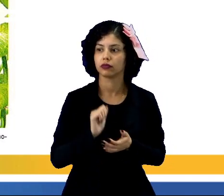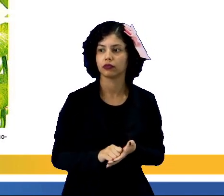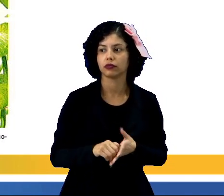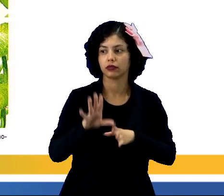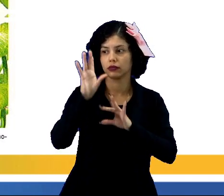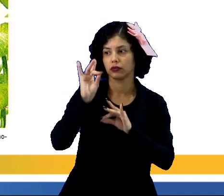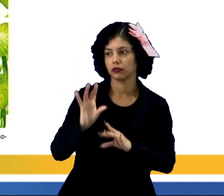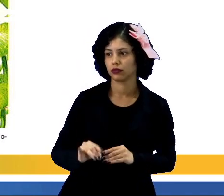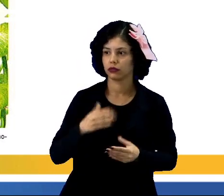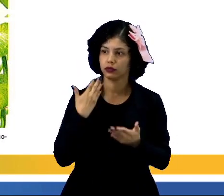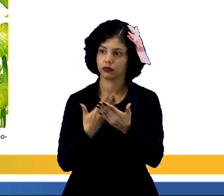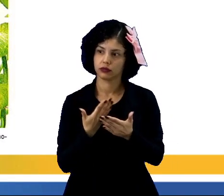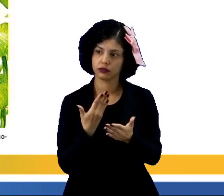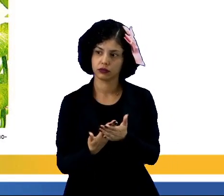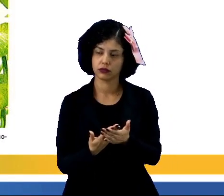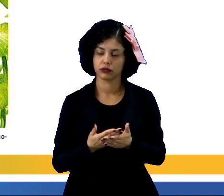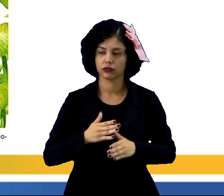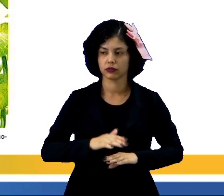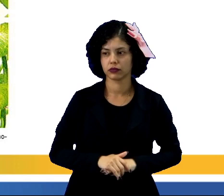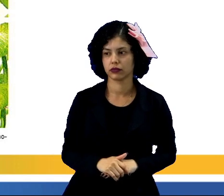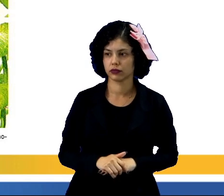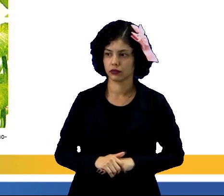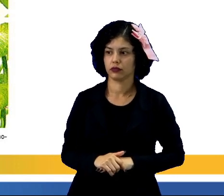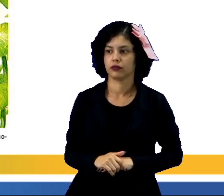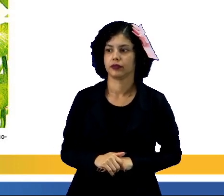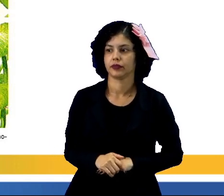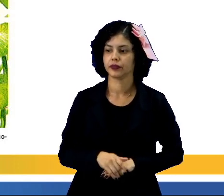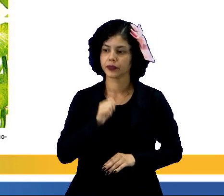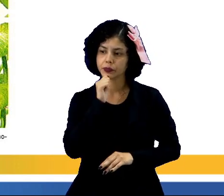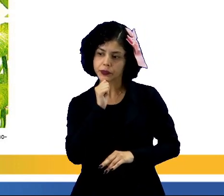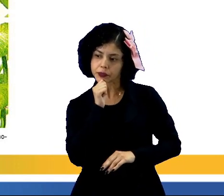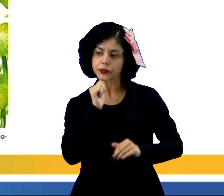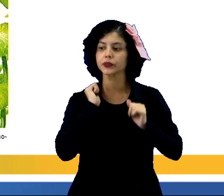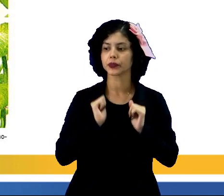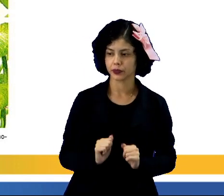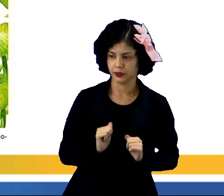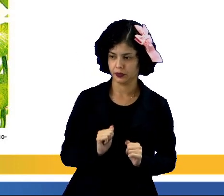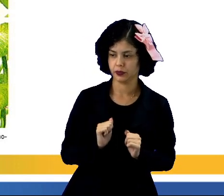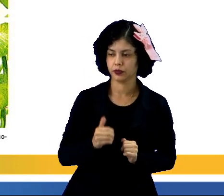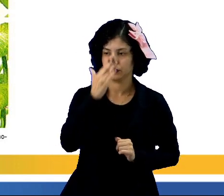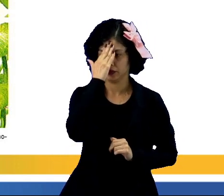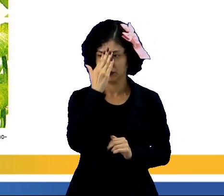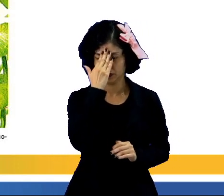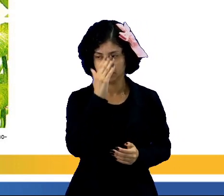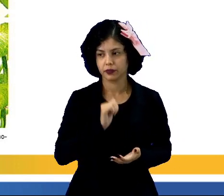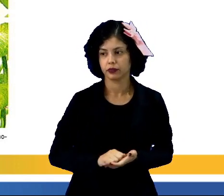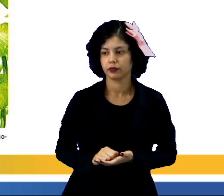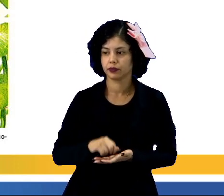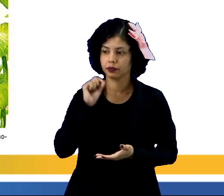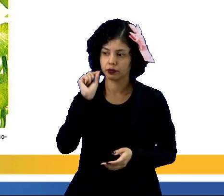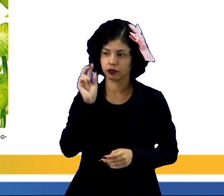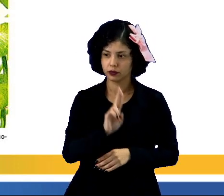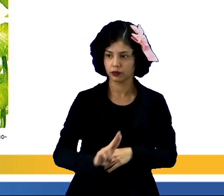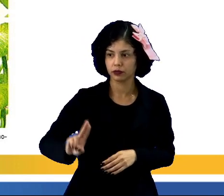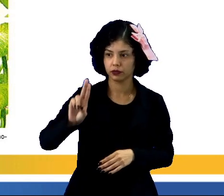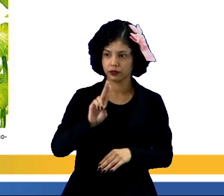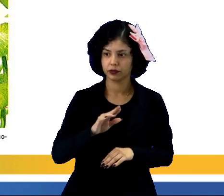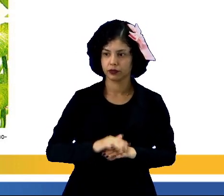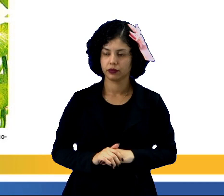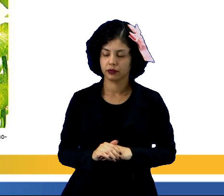se destacou muito por esses estudos. Para que ele pudesse entender sobre a hereditariedade, ele